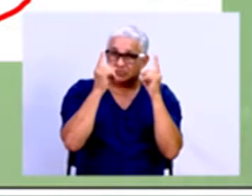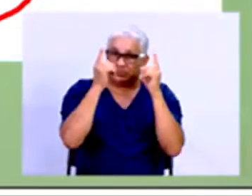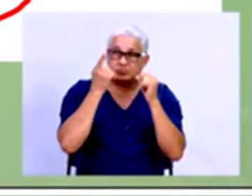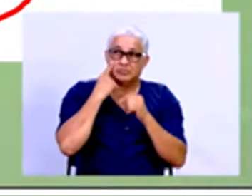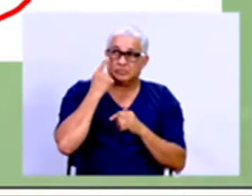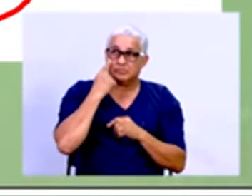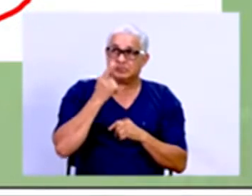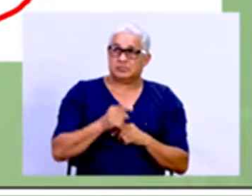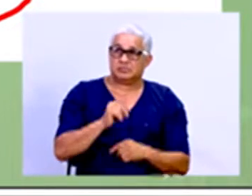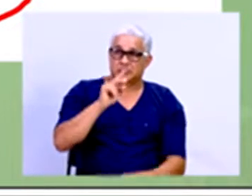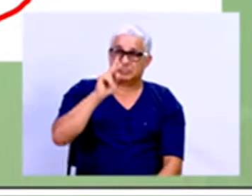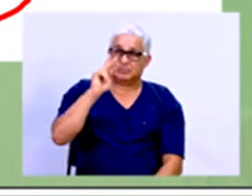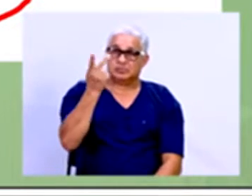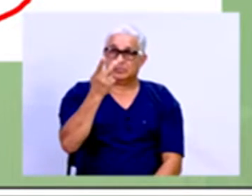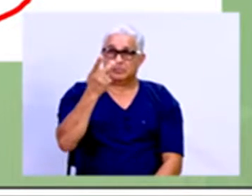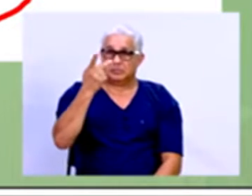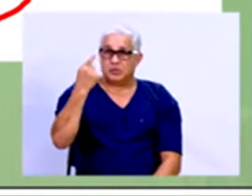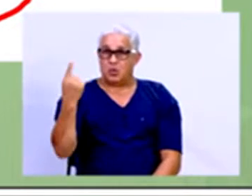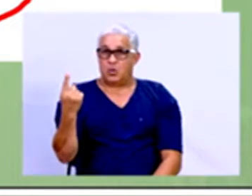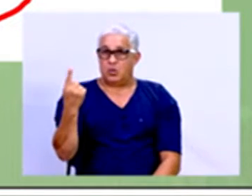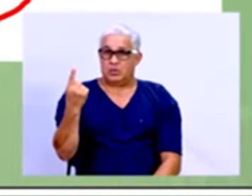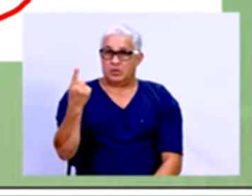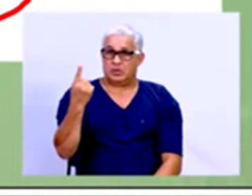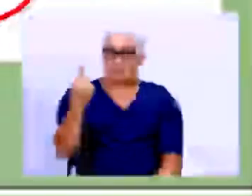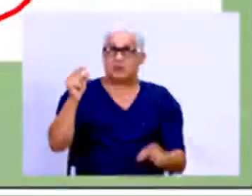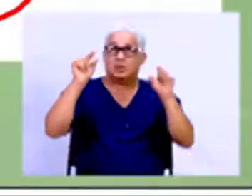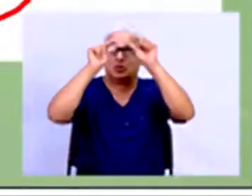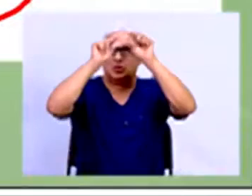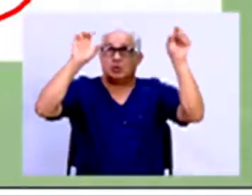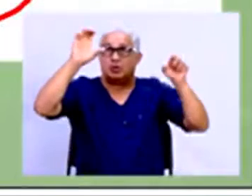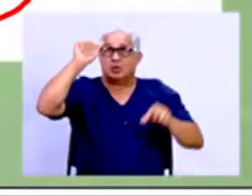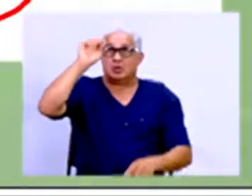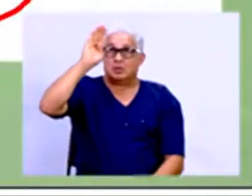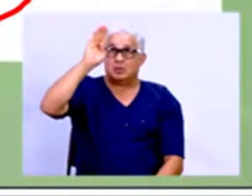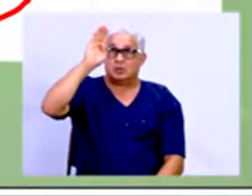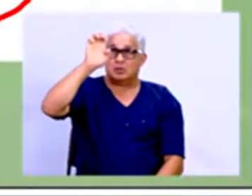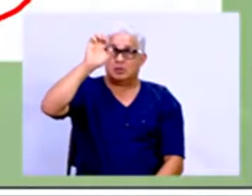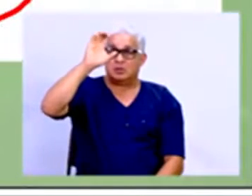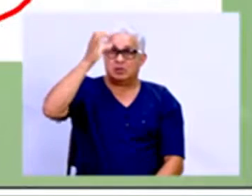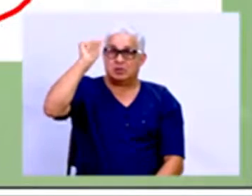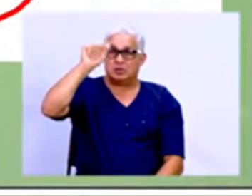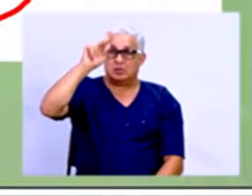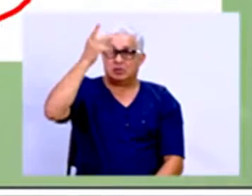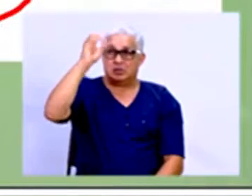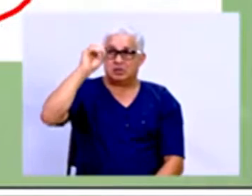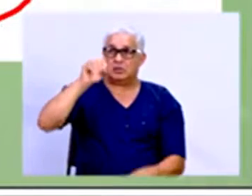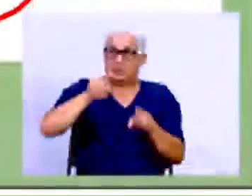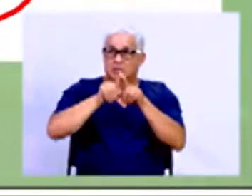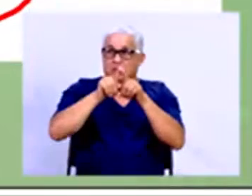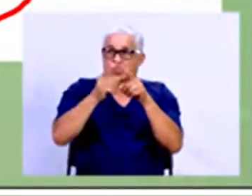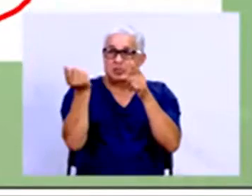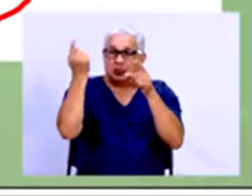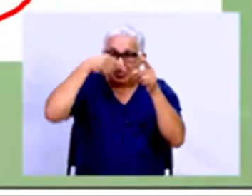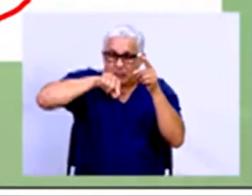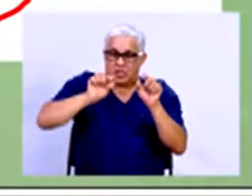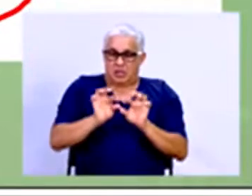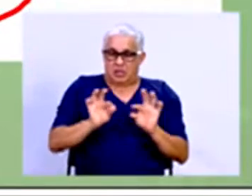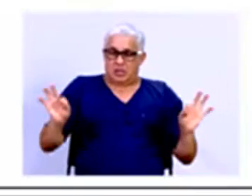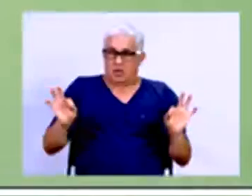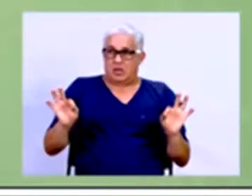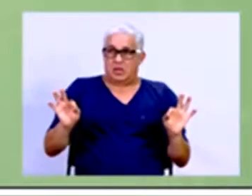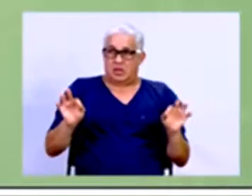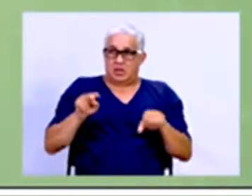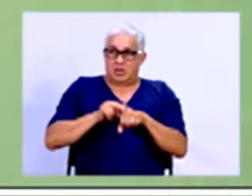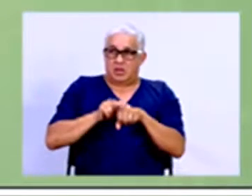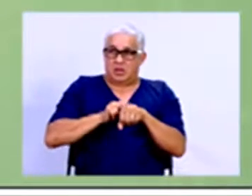H1 ele representa um cabeçalho, né? Tem uma quebra de linha aqui com BR e depois nós temos uma frase escrita em